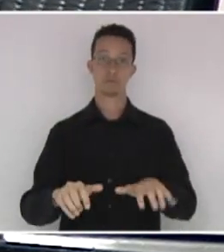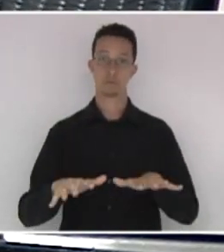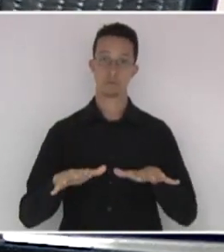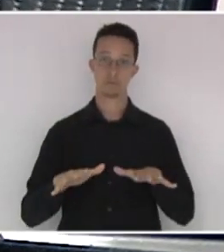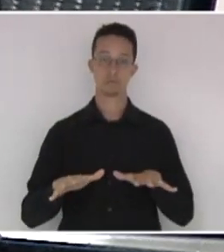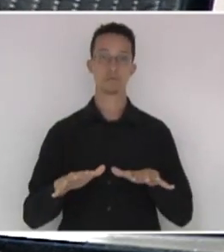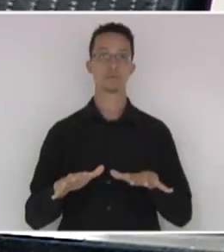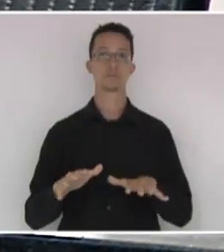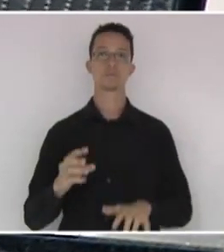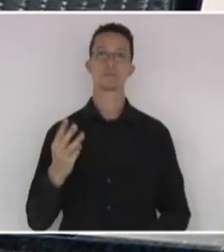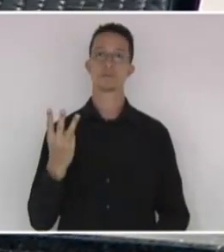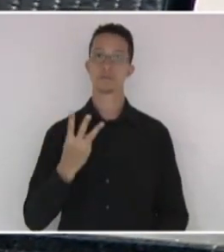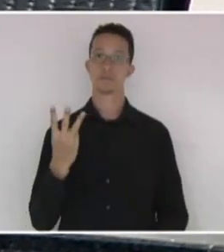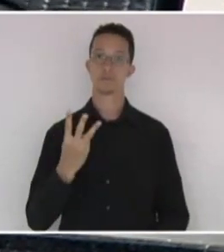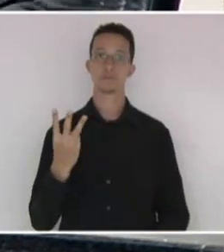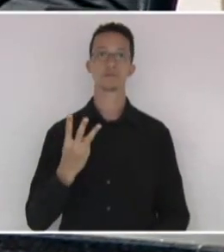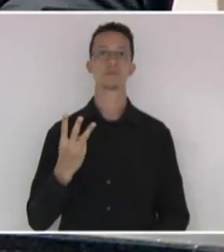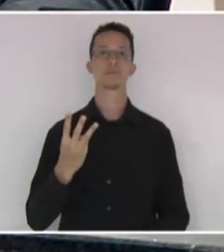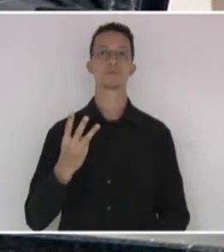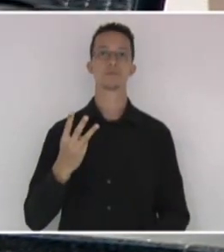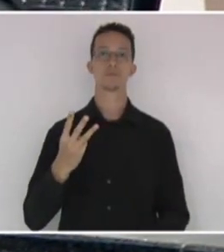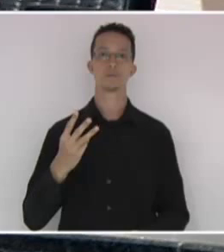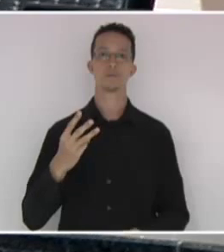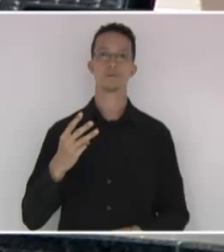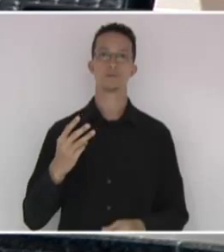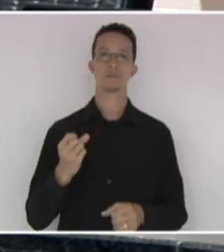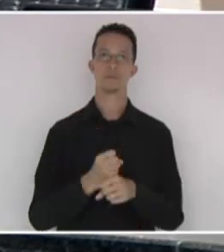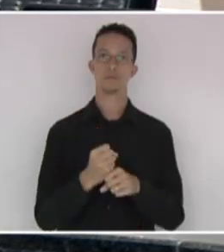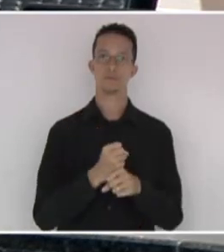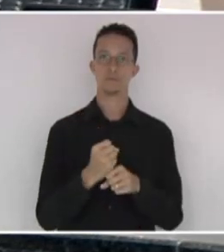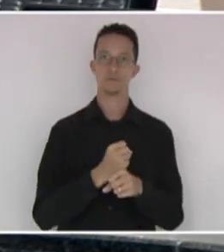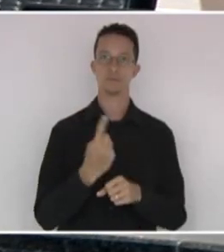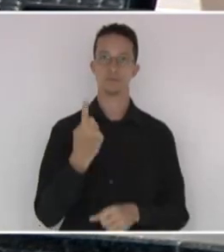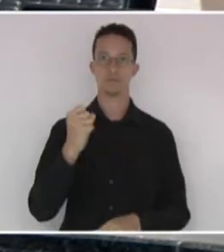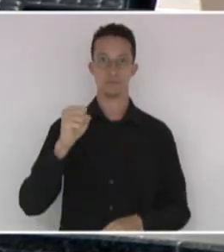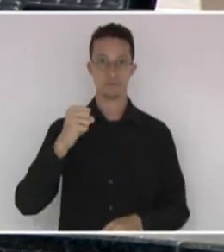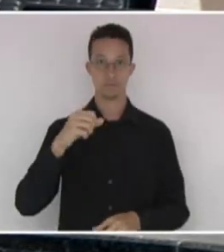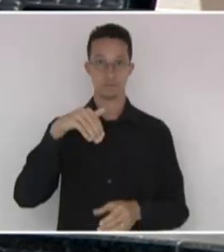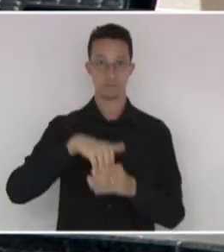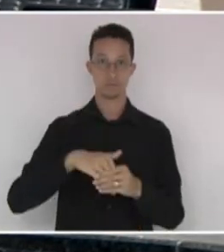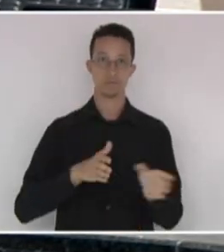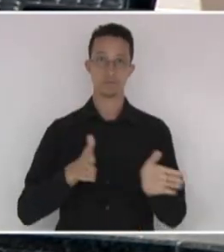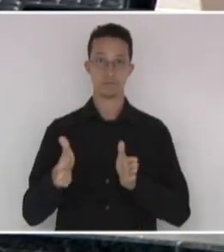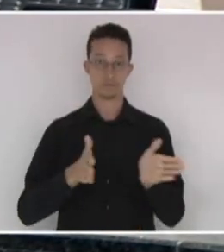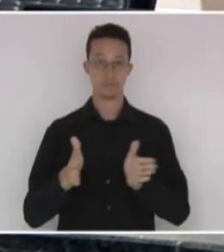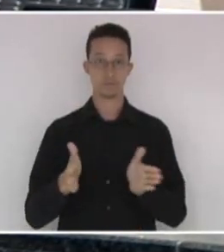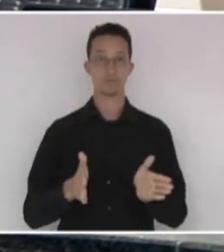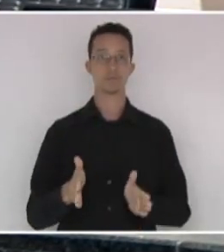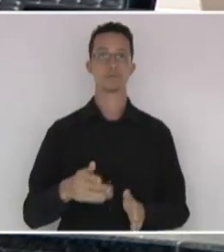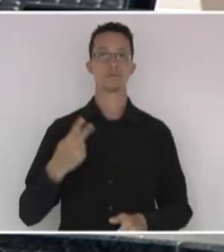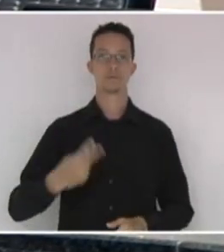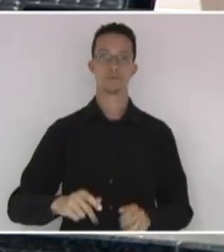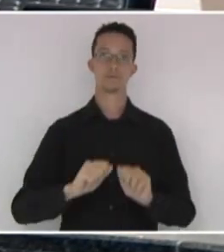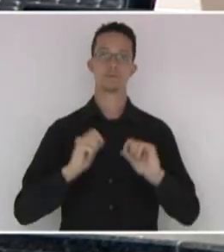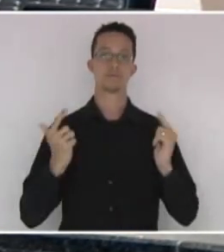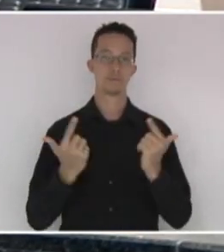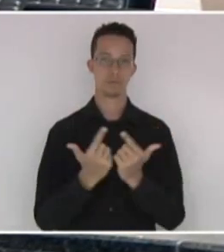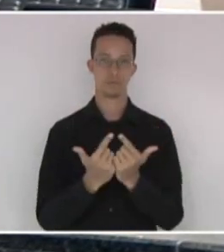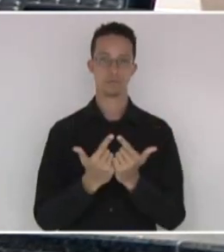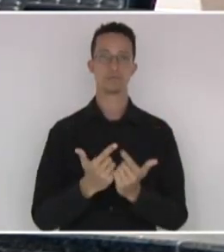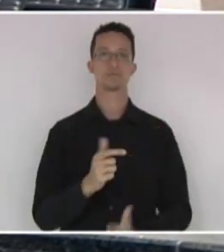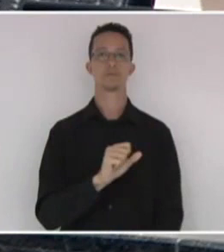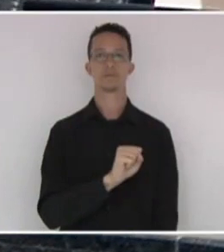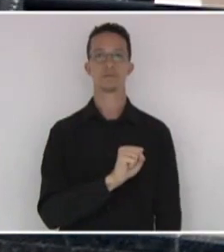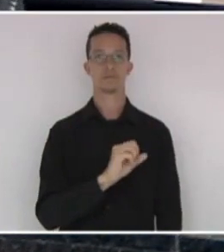da terceira sessão legislativa da 18ª Legislatura da Assembleia Legislativa do Estado de Santa